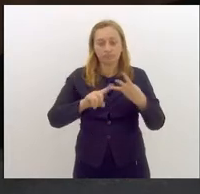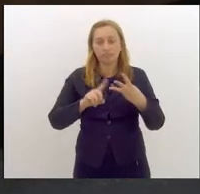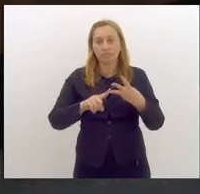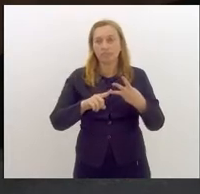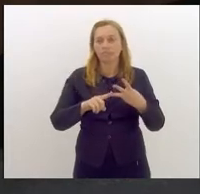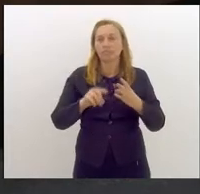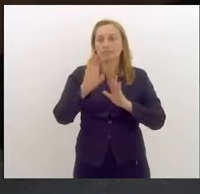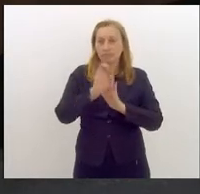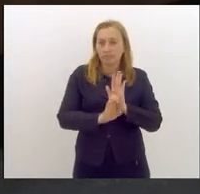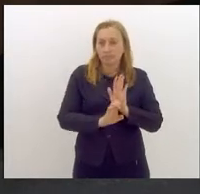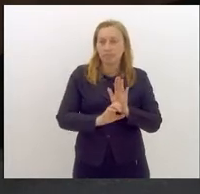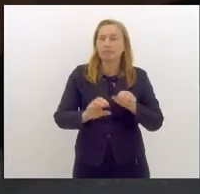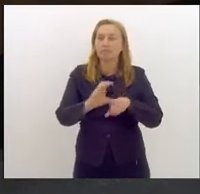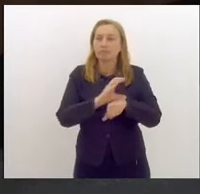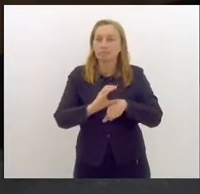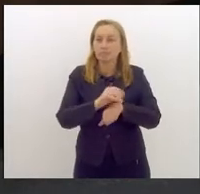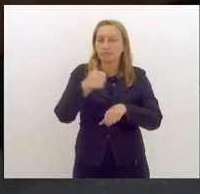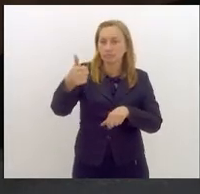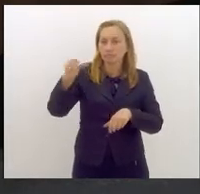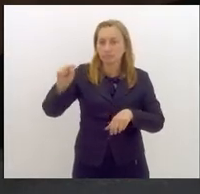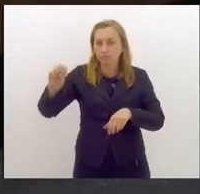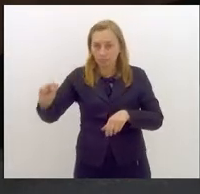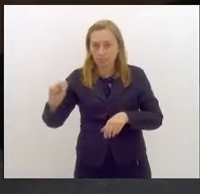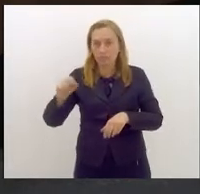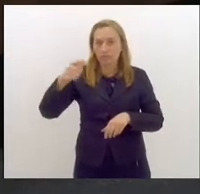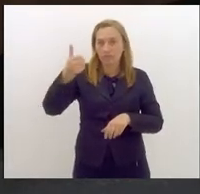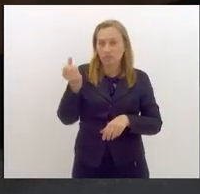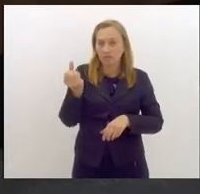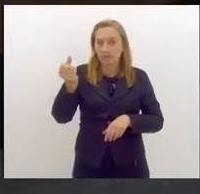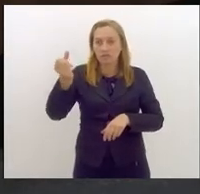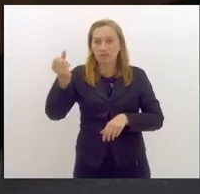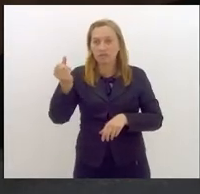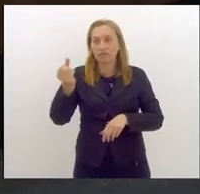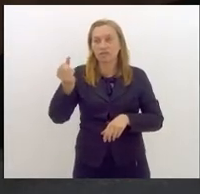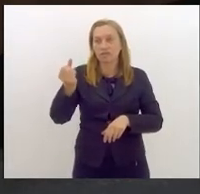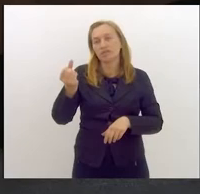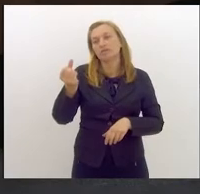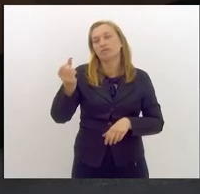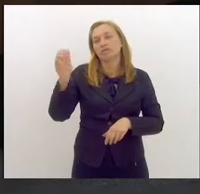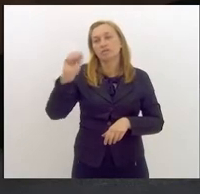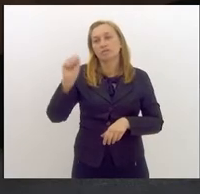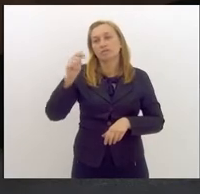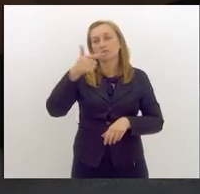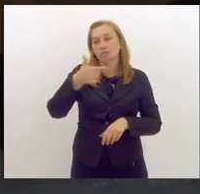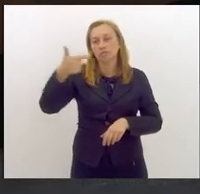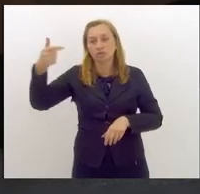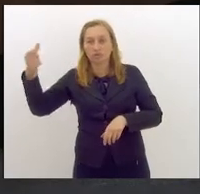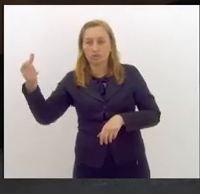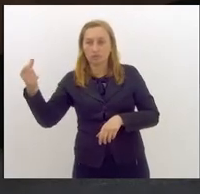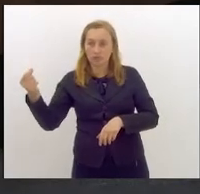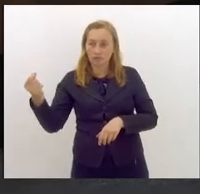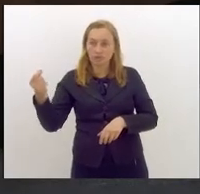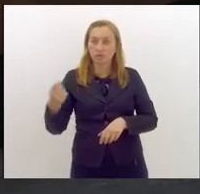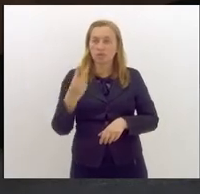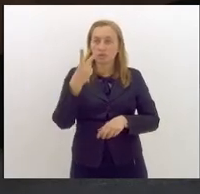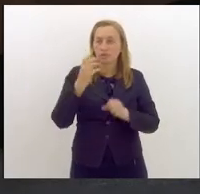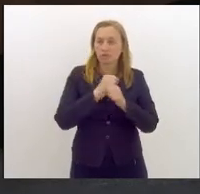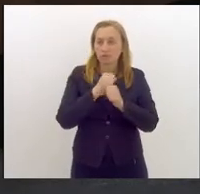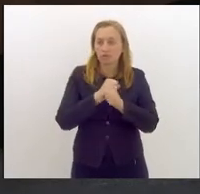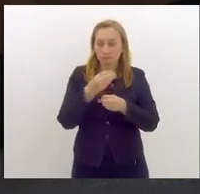que é de 26 de agosto de 2020 e que deu dois anos para que os municípios